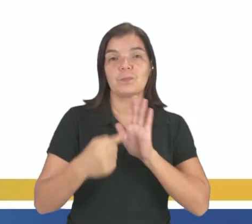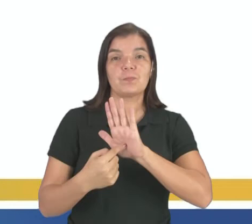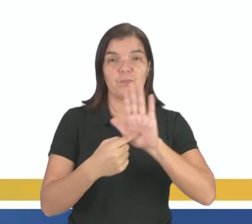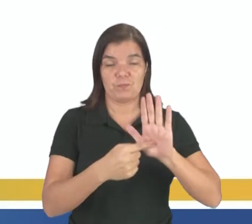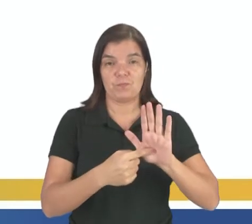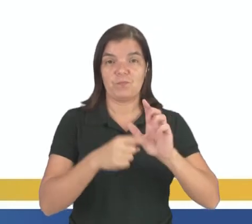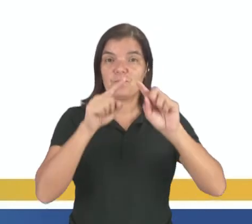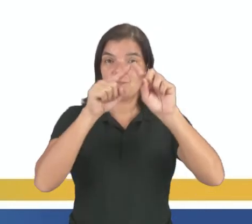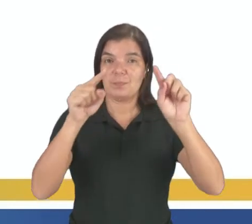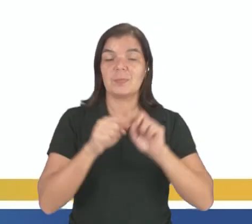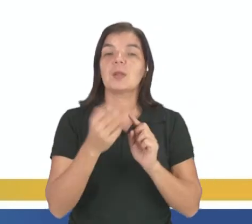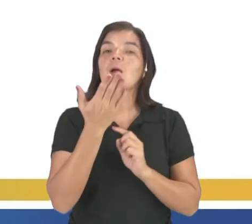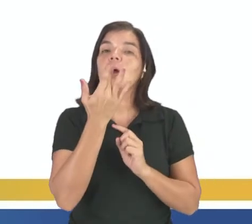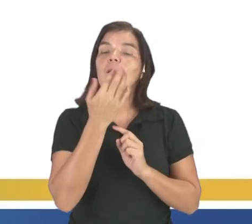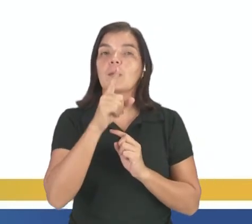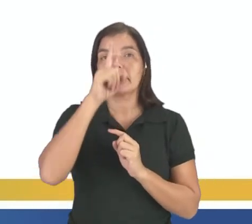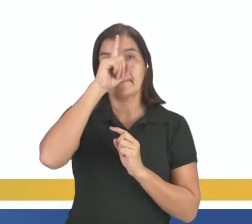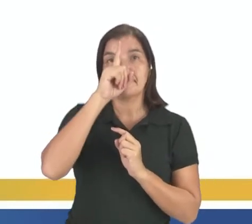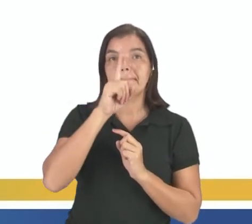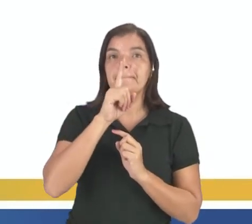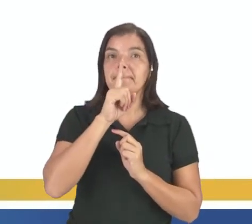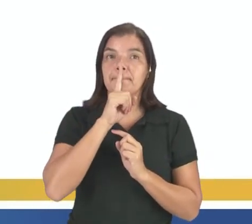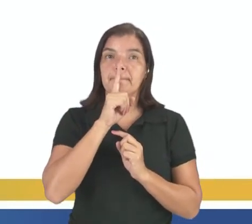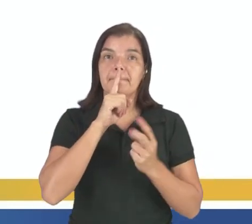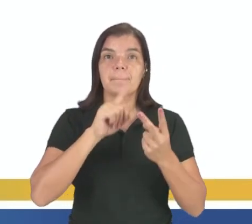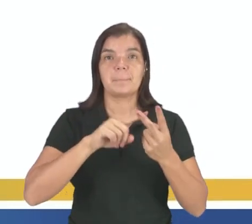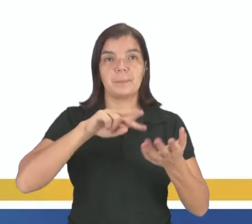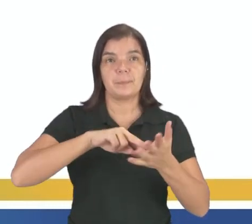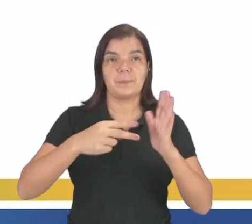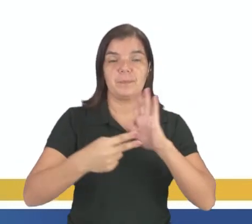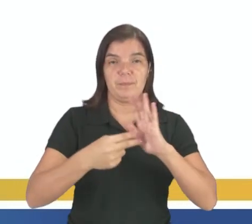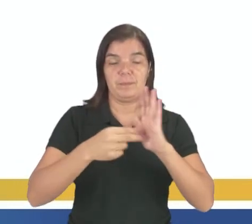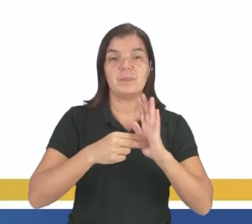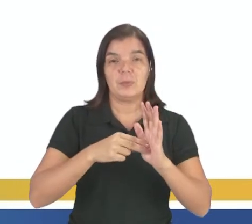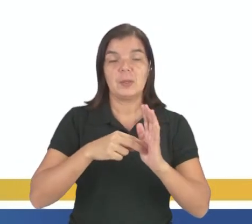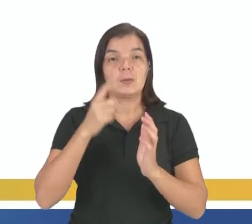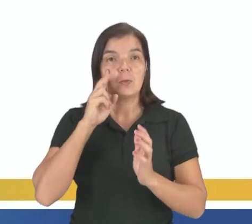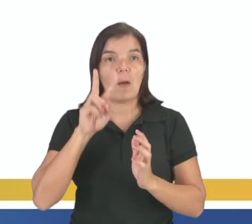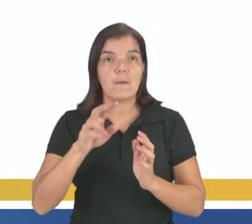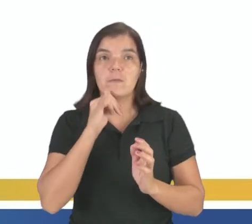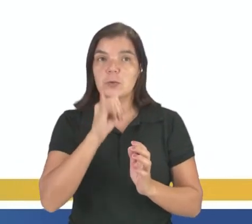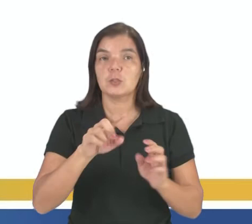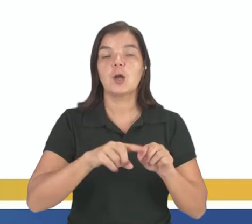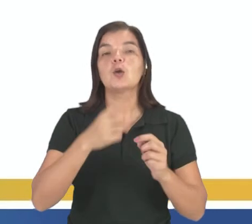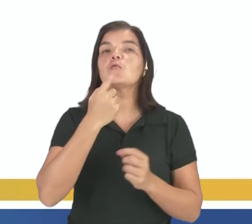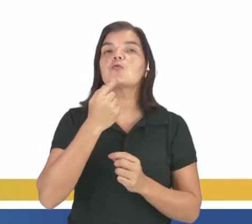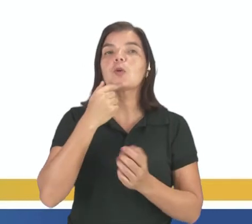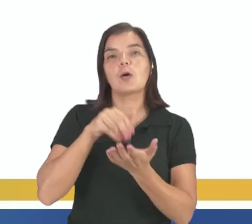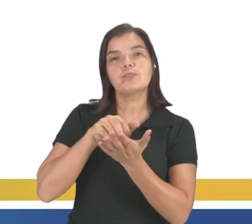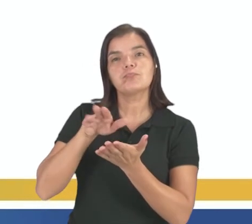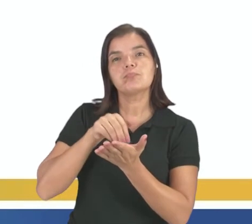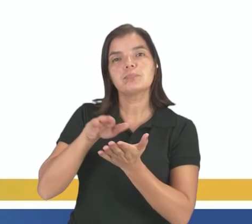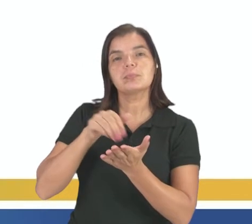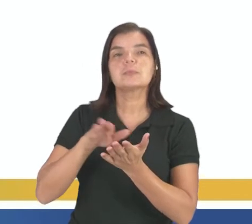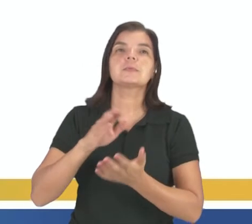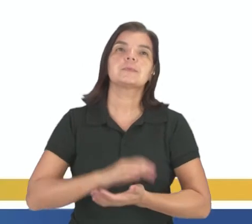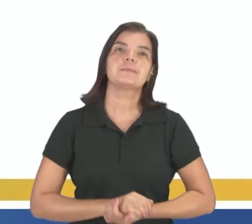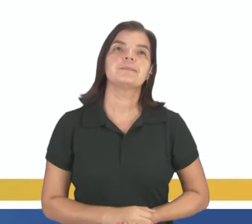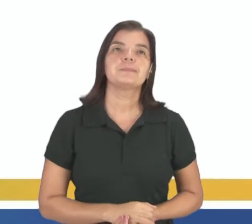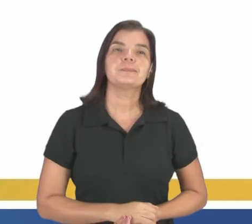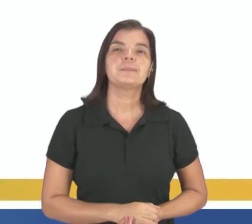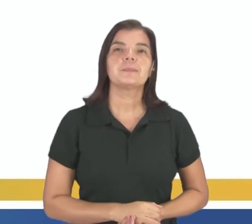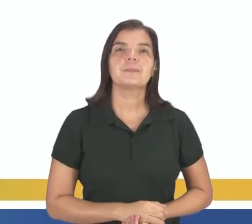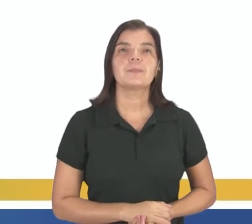exibição dos cartões em cores distintas a saber de qual amarela significa advertência de cor vermelha significa expulsão